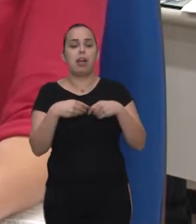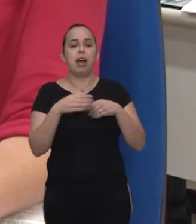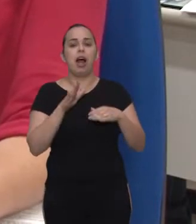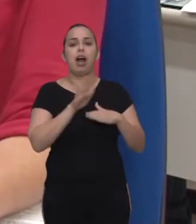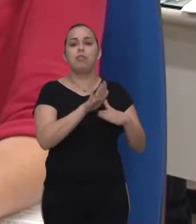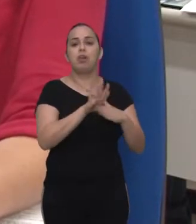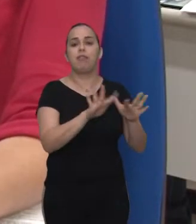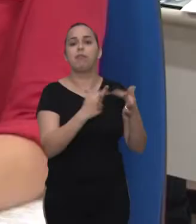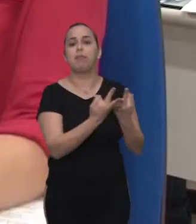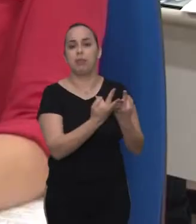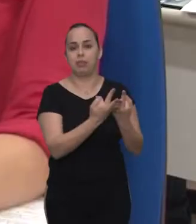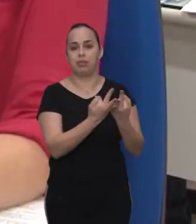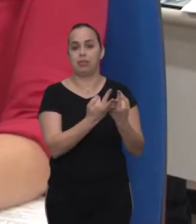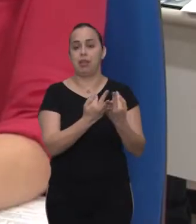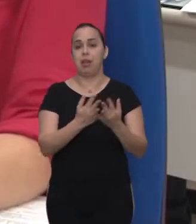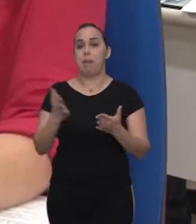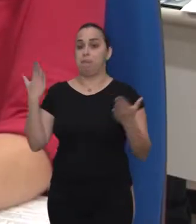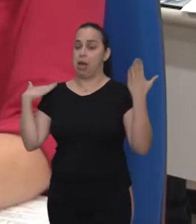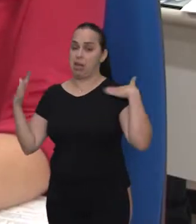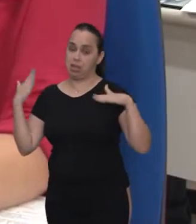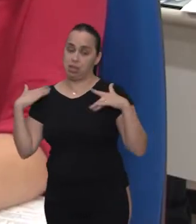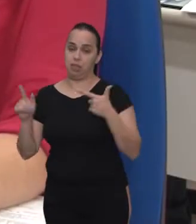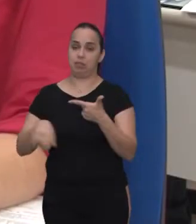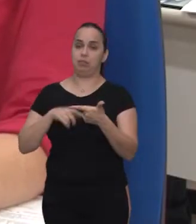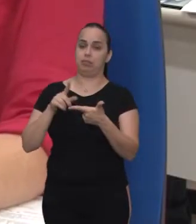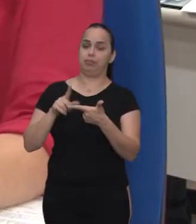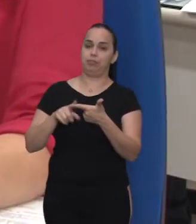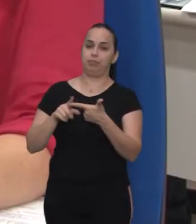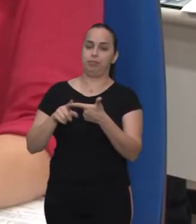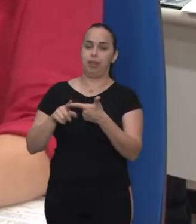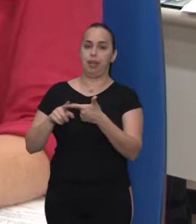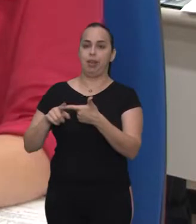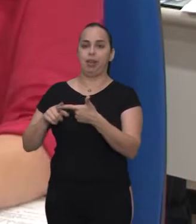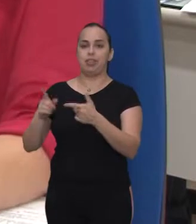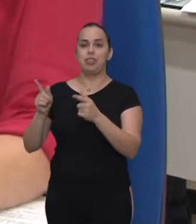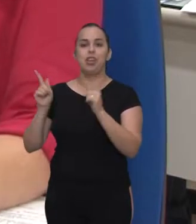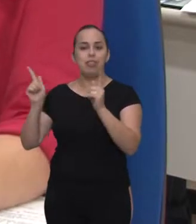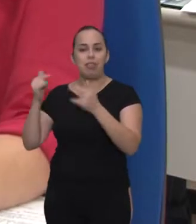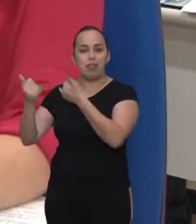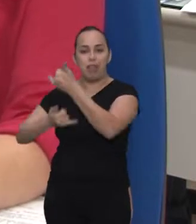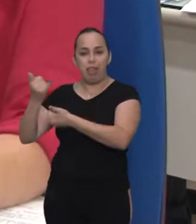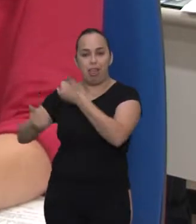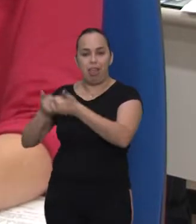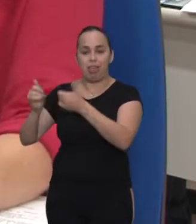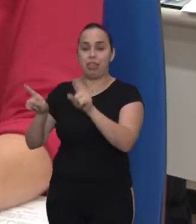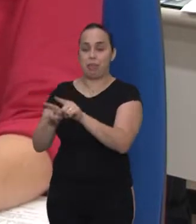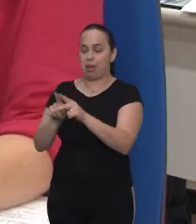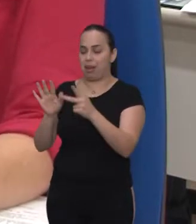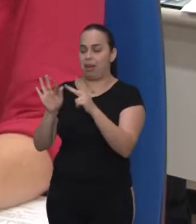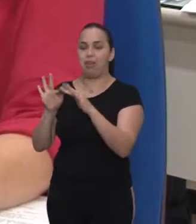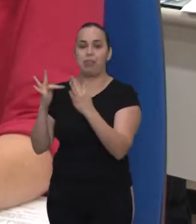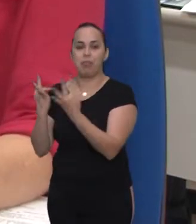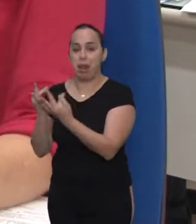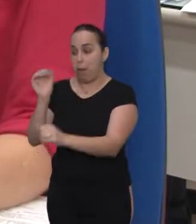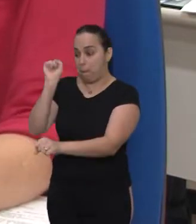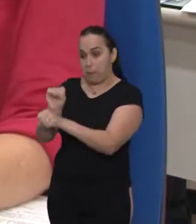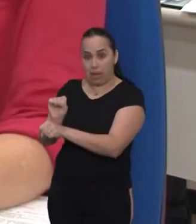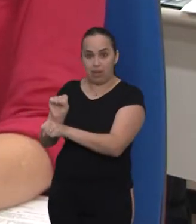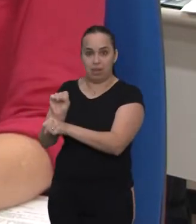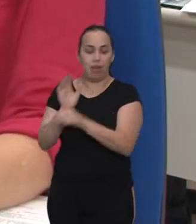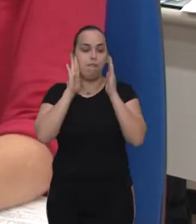para sua família sua segurança visto você deixa passeio você perde tempo de diversão às vezes perde tempo com a família